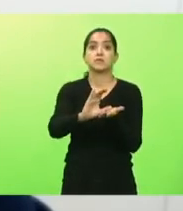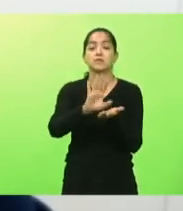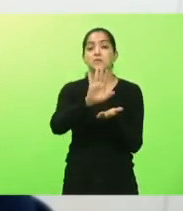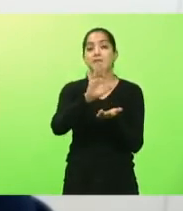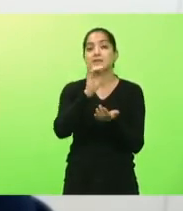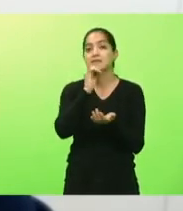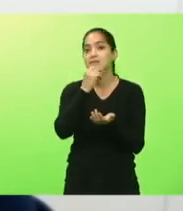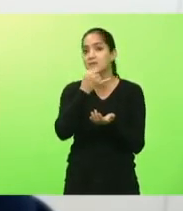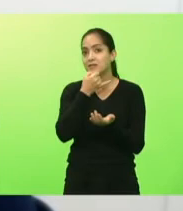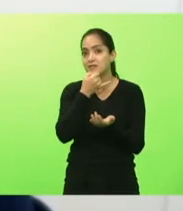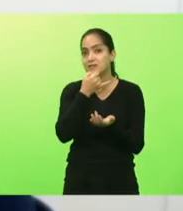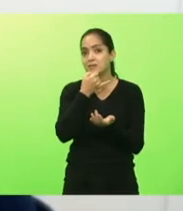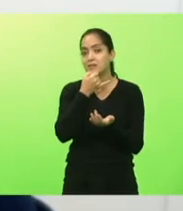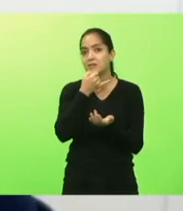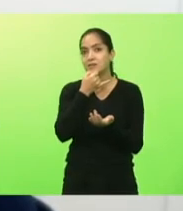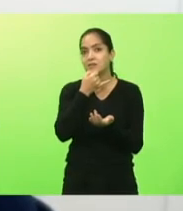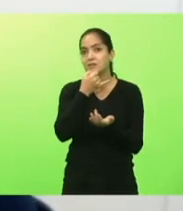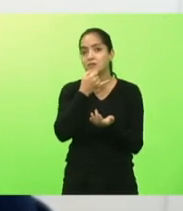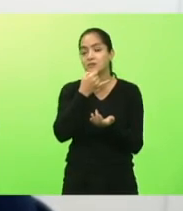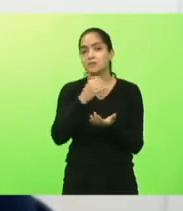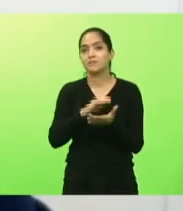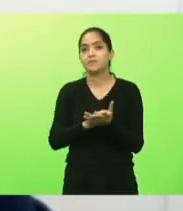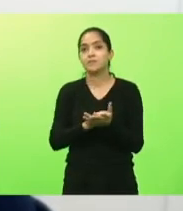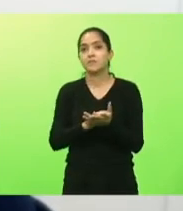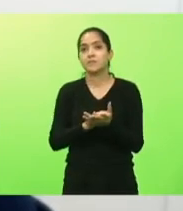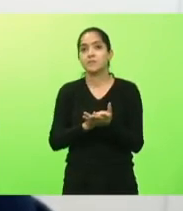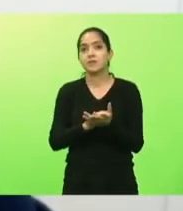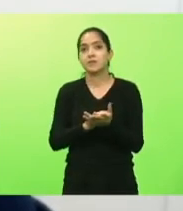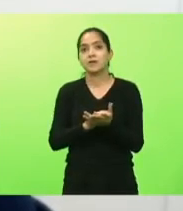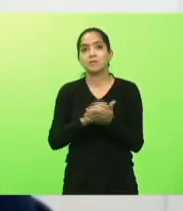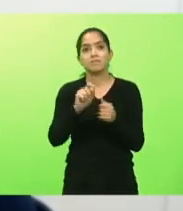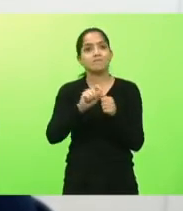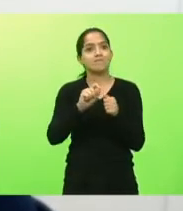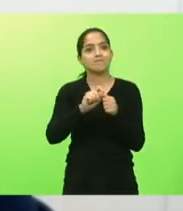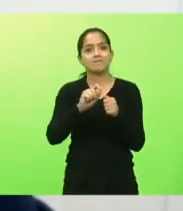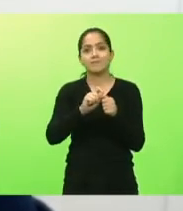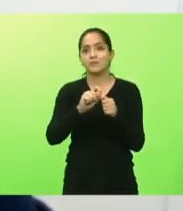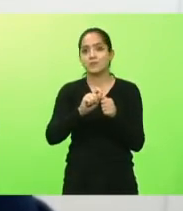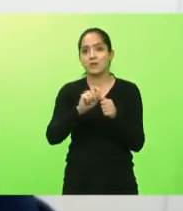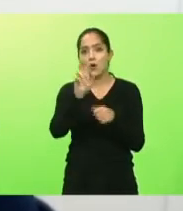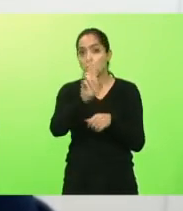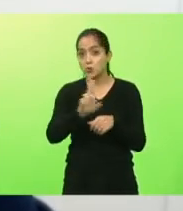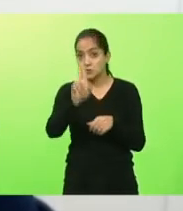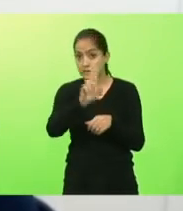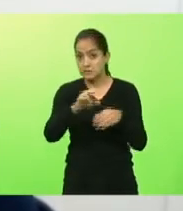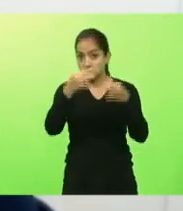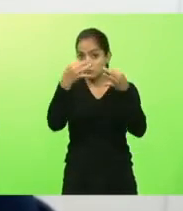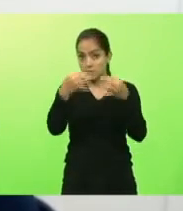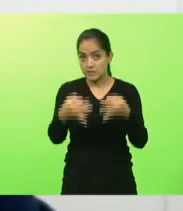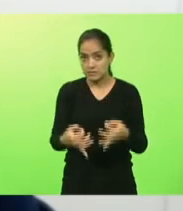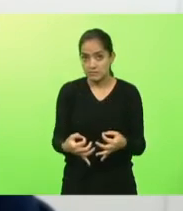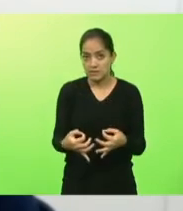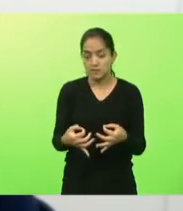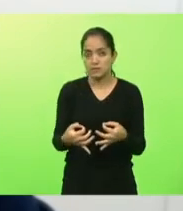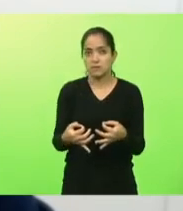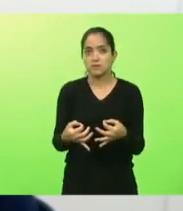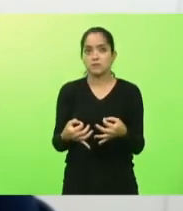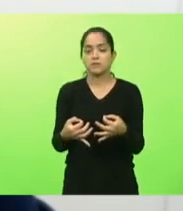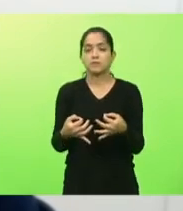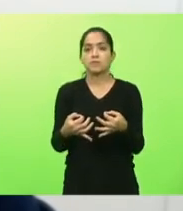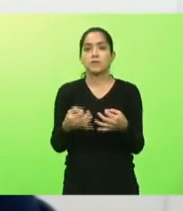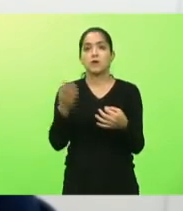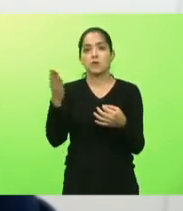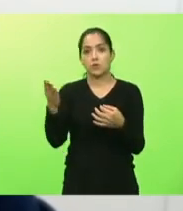infelizmente, não está fazendo a devida aplicação. Inclusive, o deputado